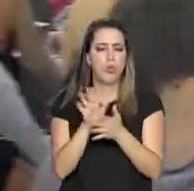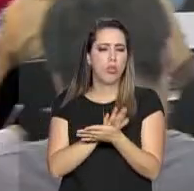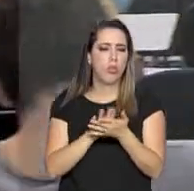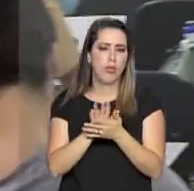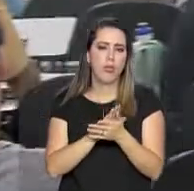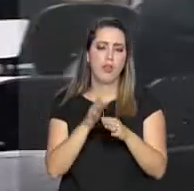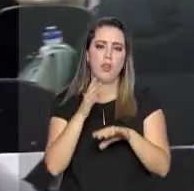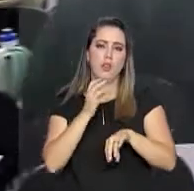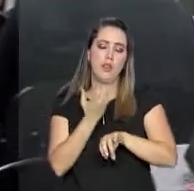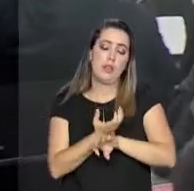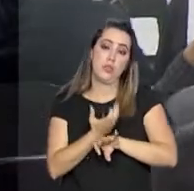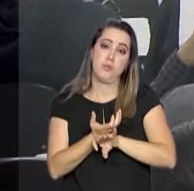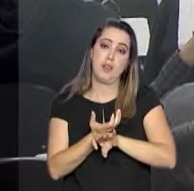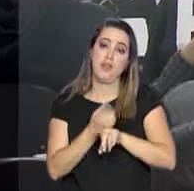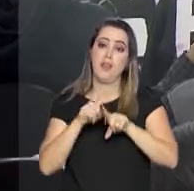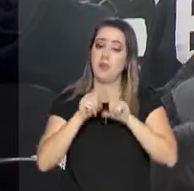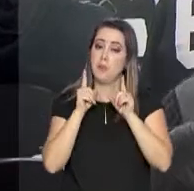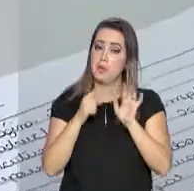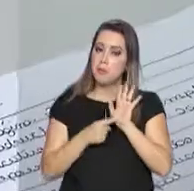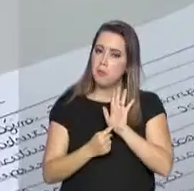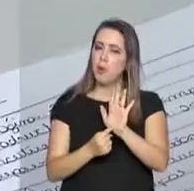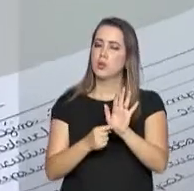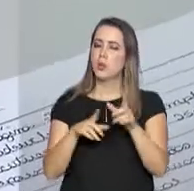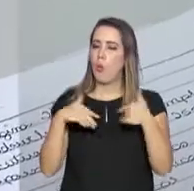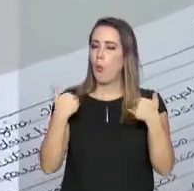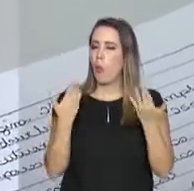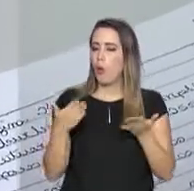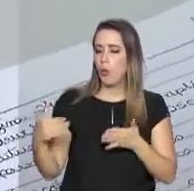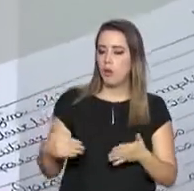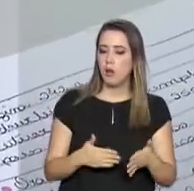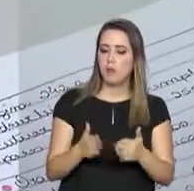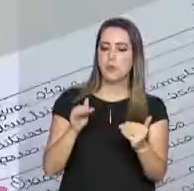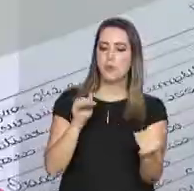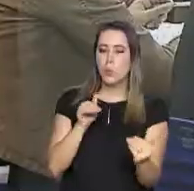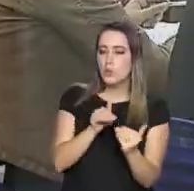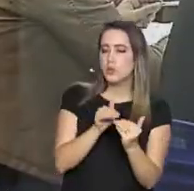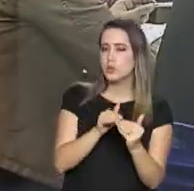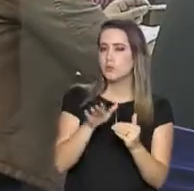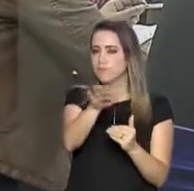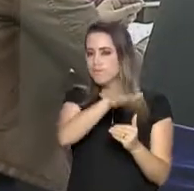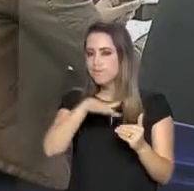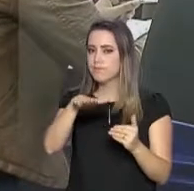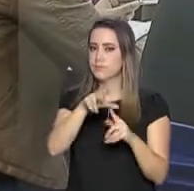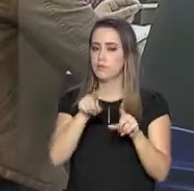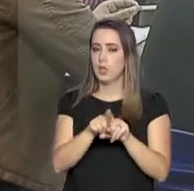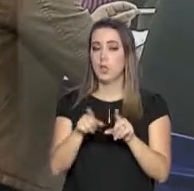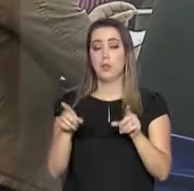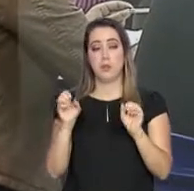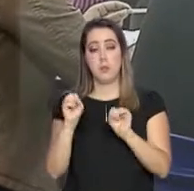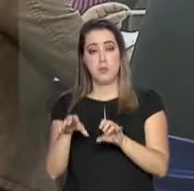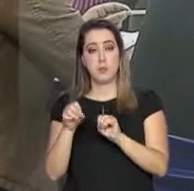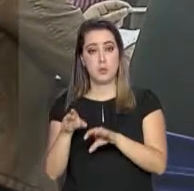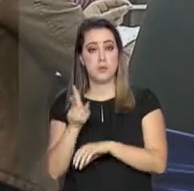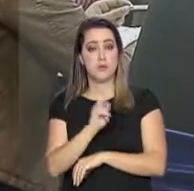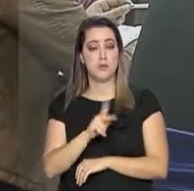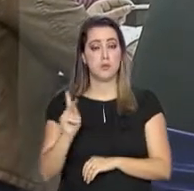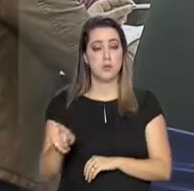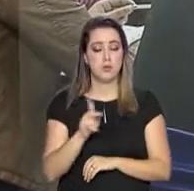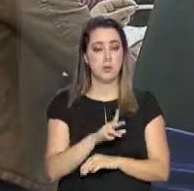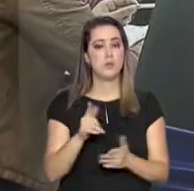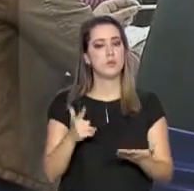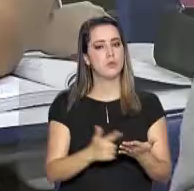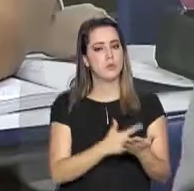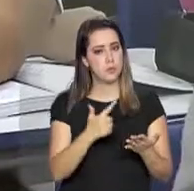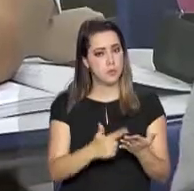mais definir o ponto aonde se quer chegar e serve também como referência para a formação dos professores e para os livros